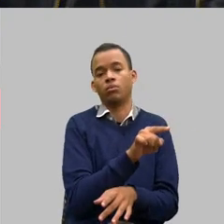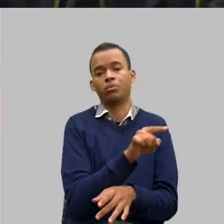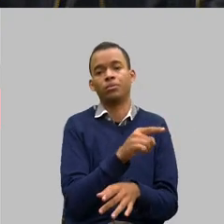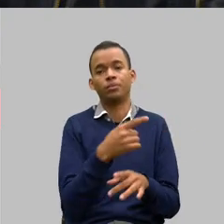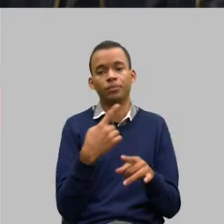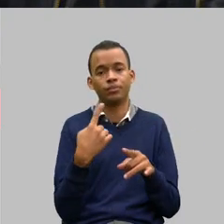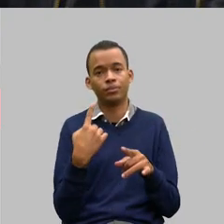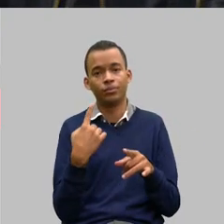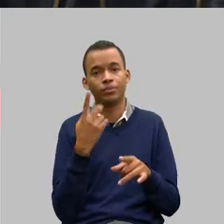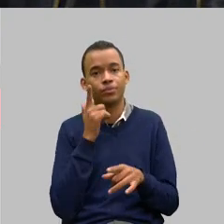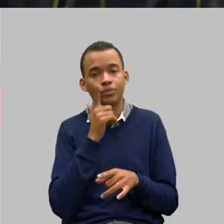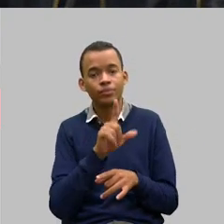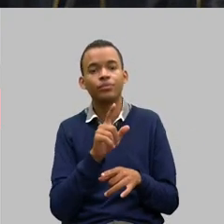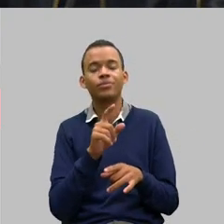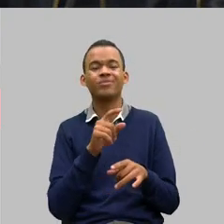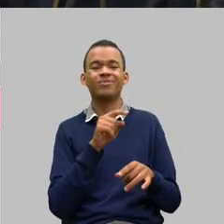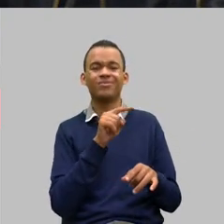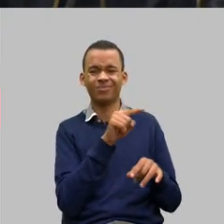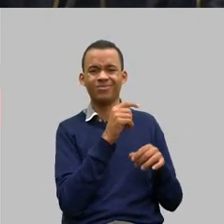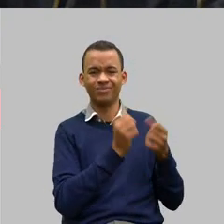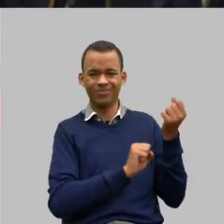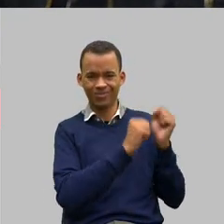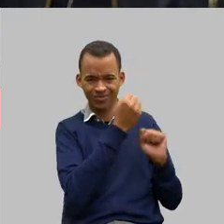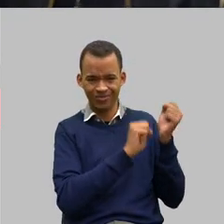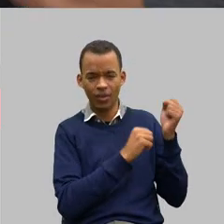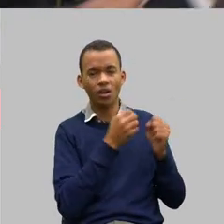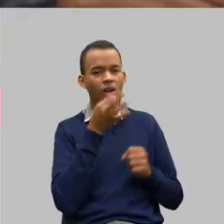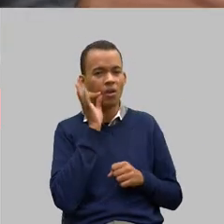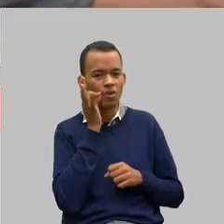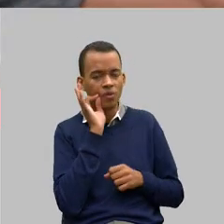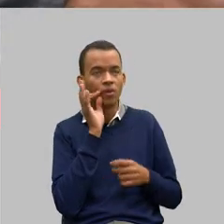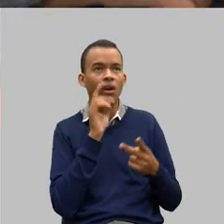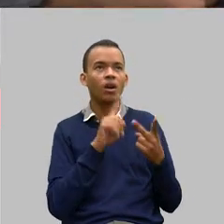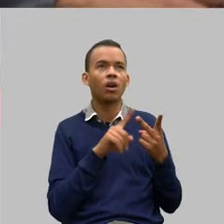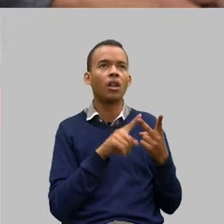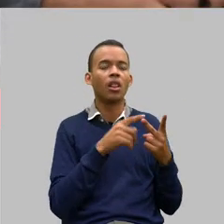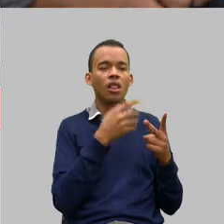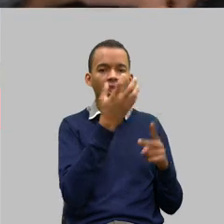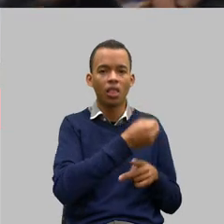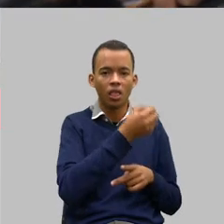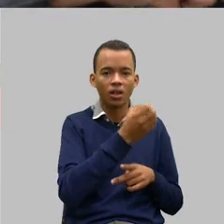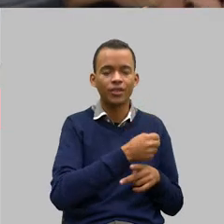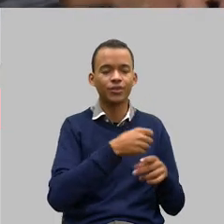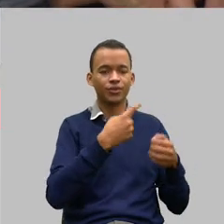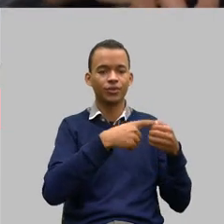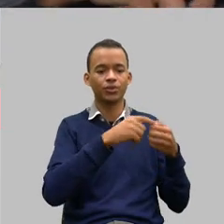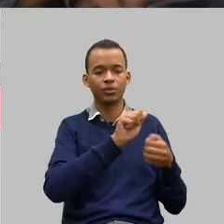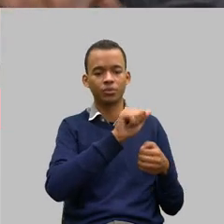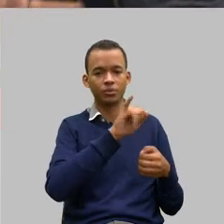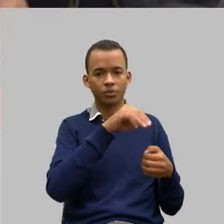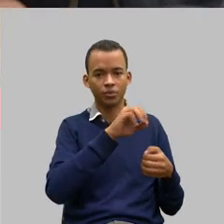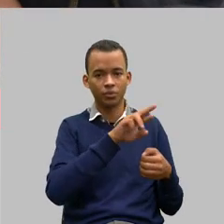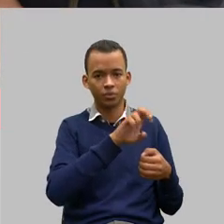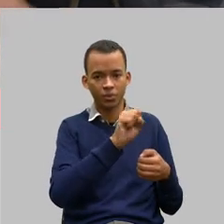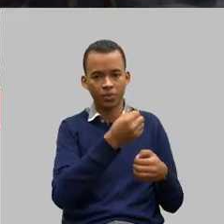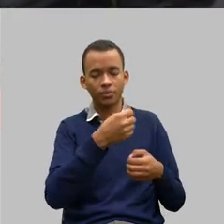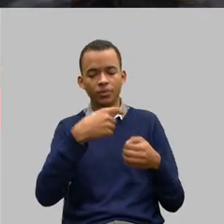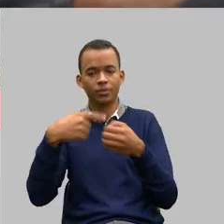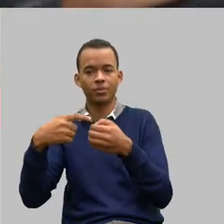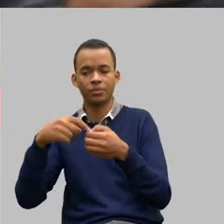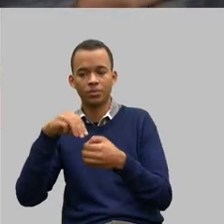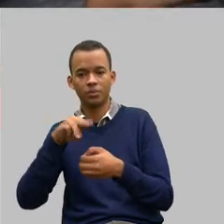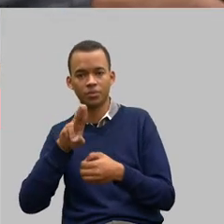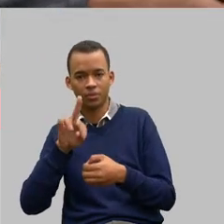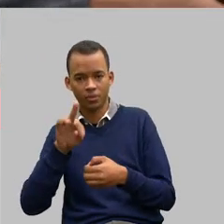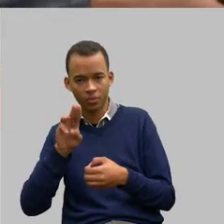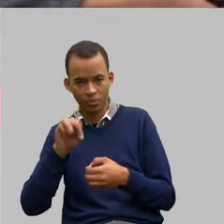escoamento da produção de café e de leite entre aores e Mutum são 28 km que já tem um projeto aprovado eu queria que o senhor